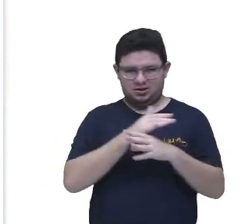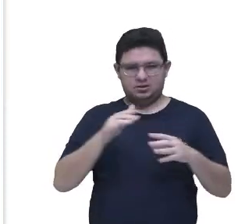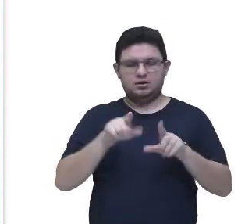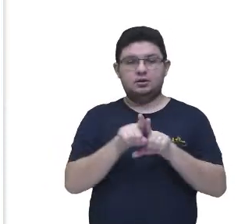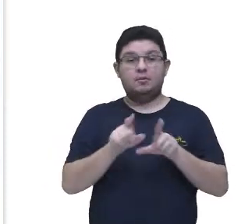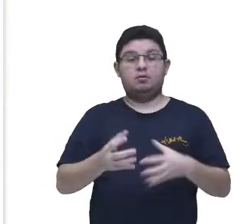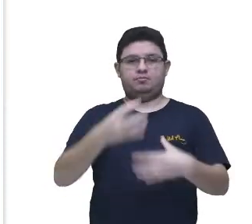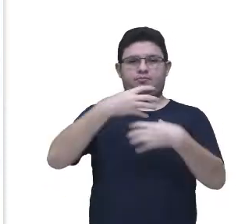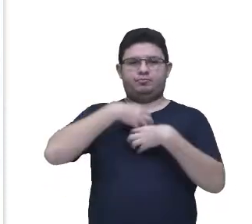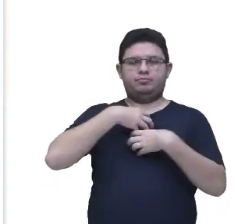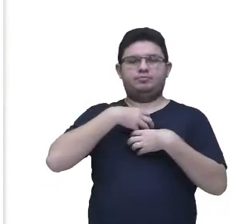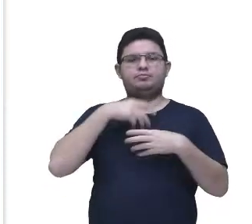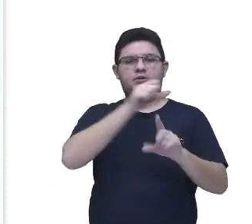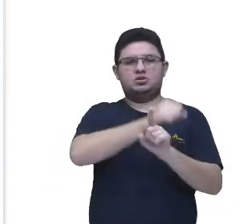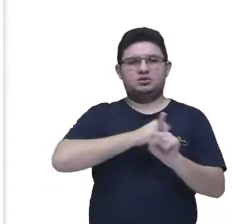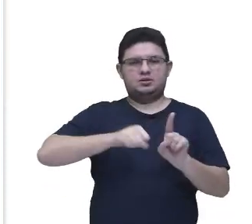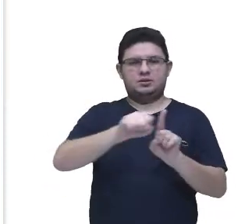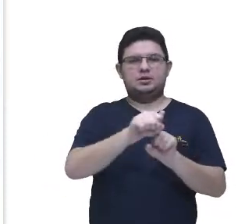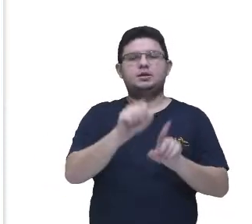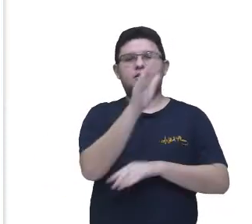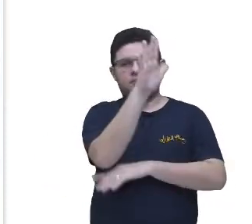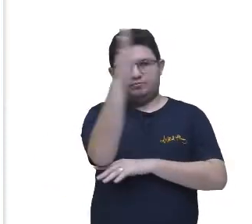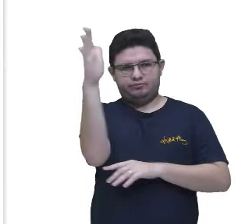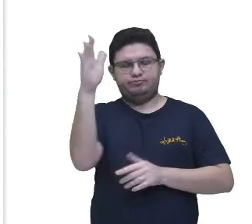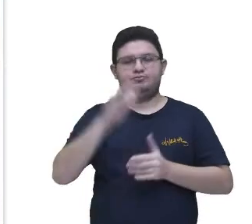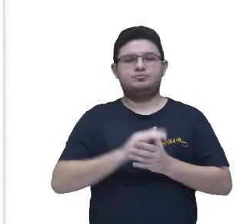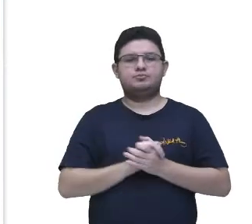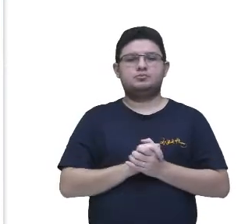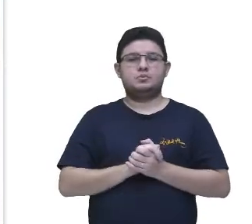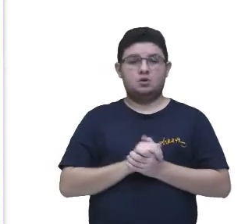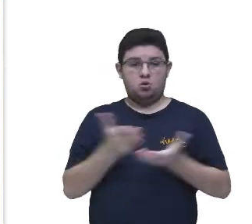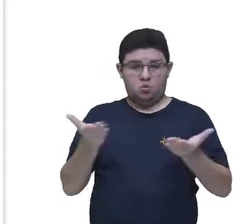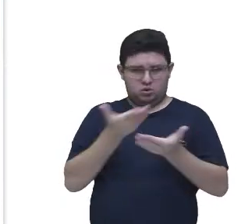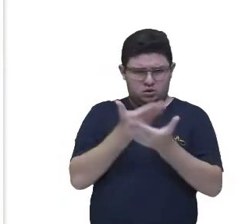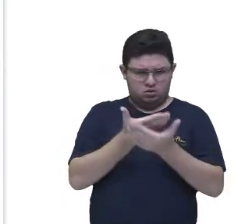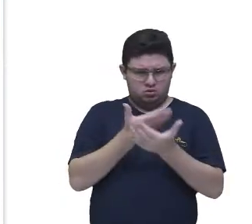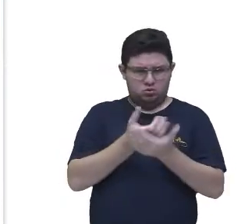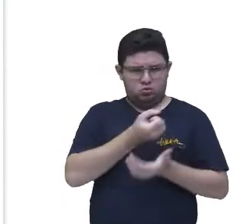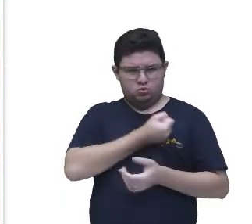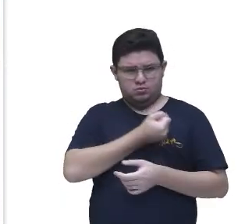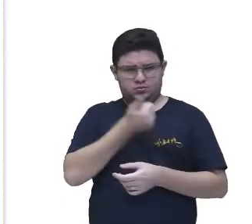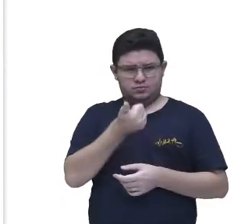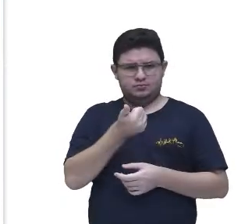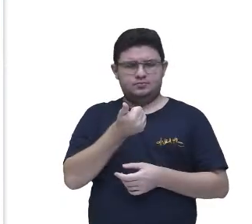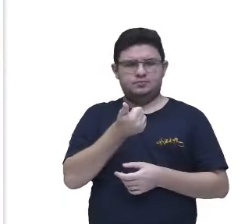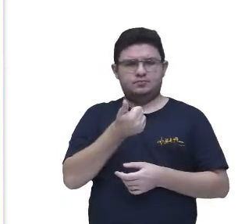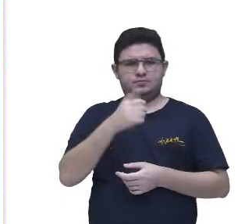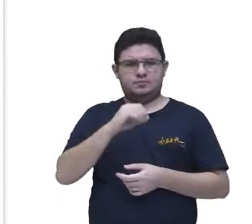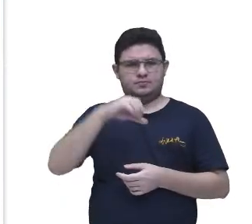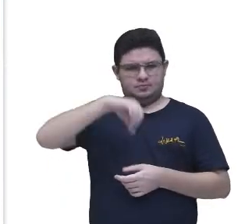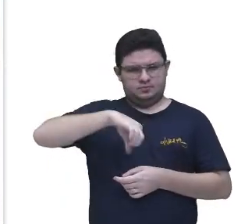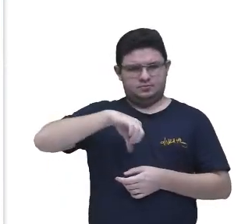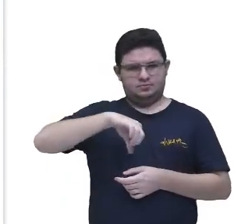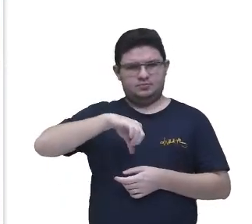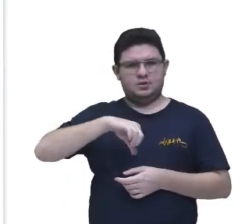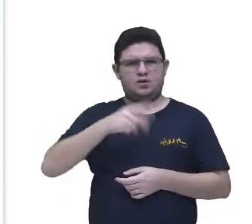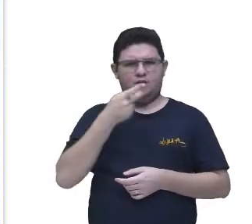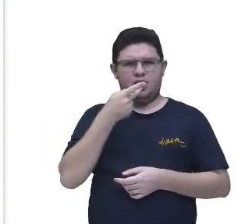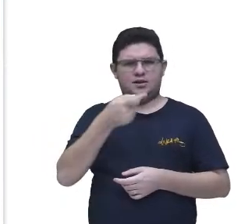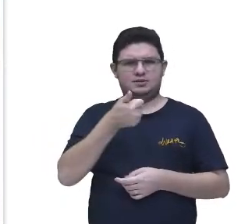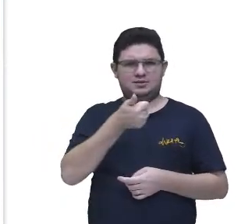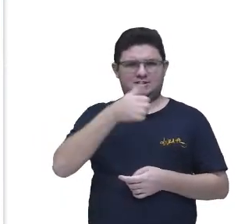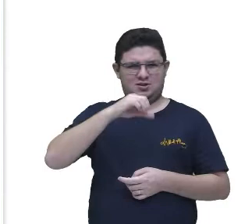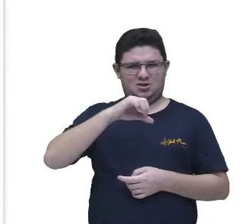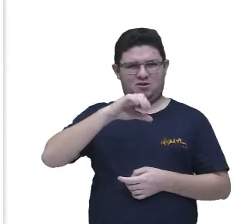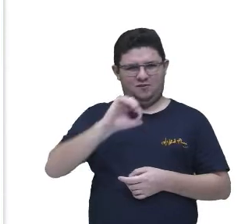social que esse lixo vai gerar. Nosso número da aula de hoje é a aula de número 109. Já ia dizer 190, aula 109,